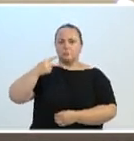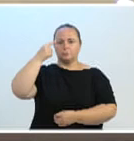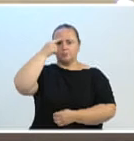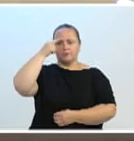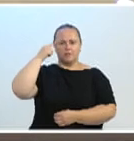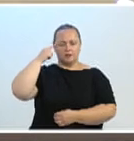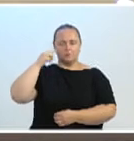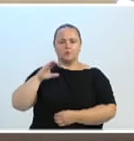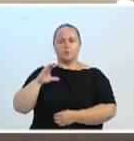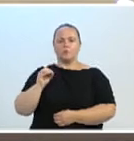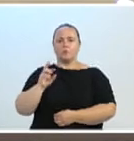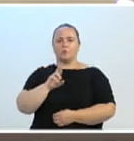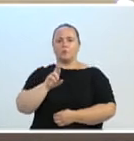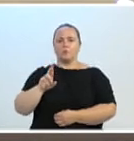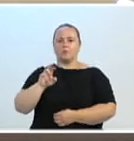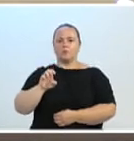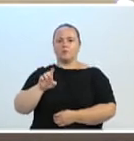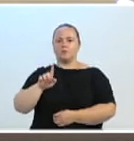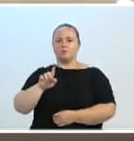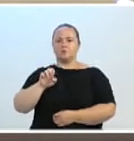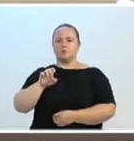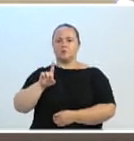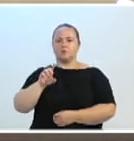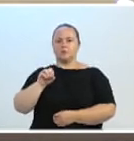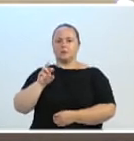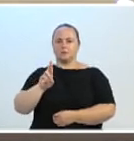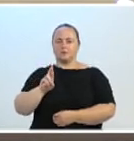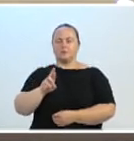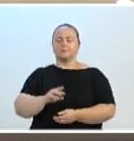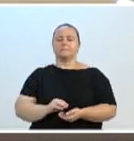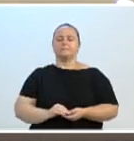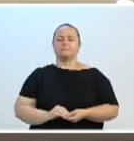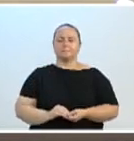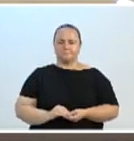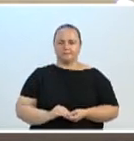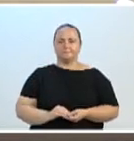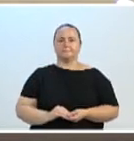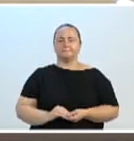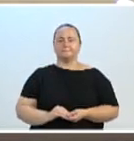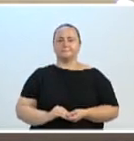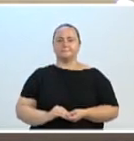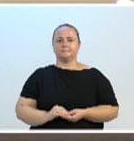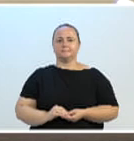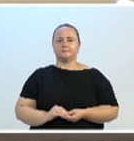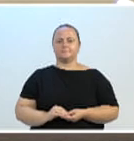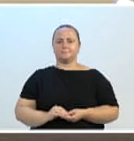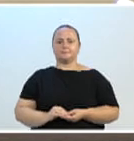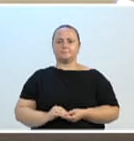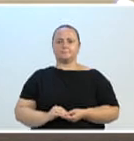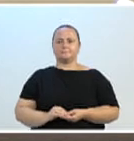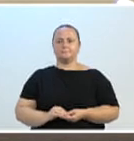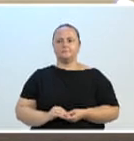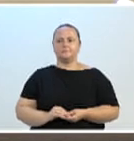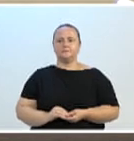e corregedor substituto, o vereador senhor Ailton de Souza.